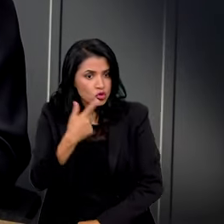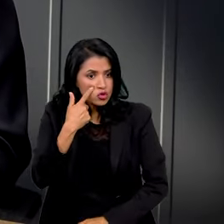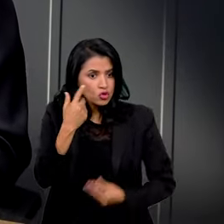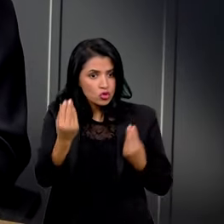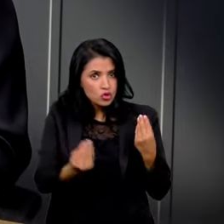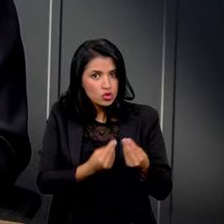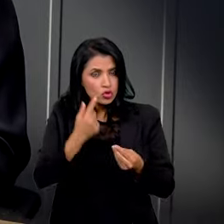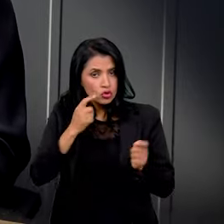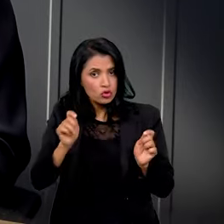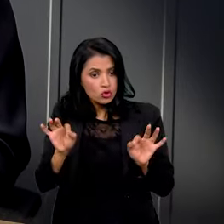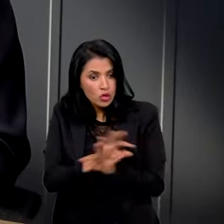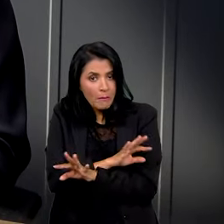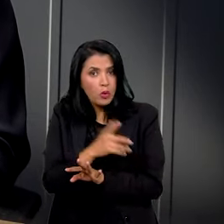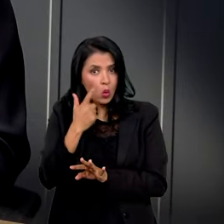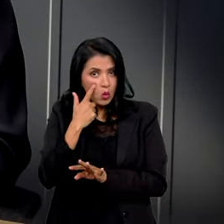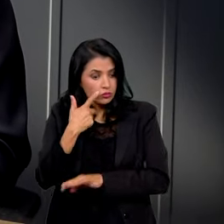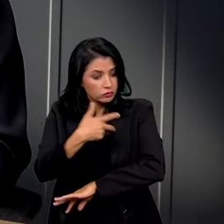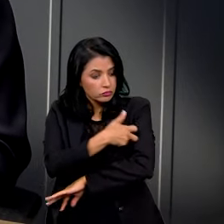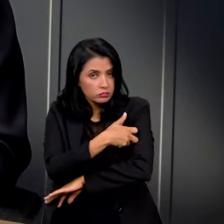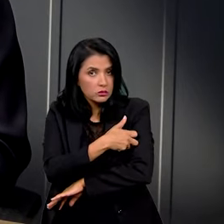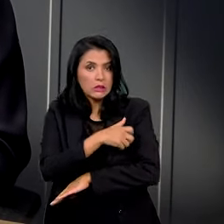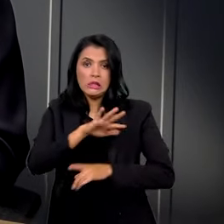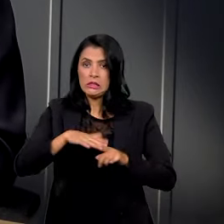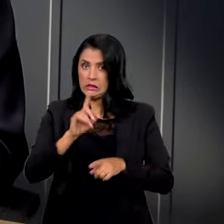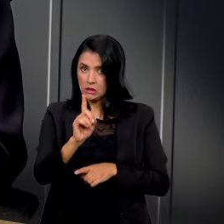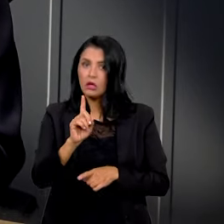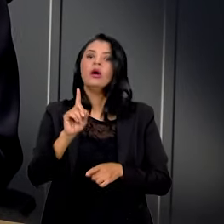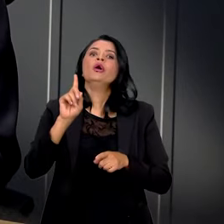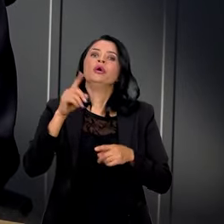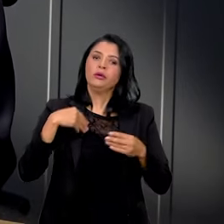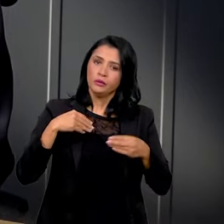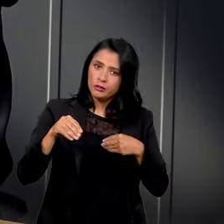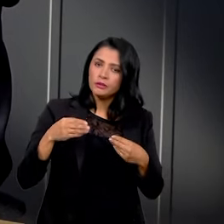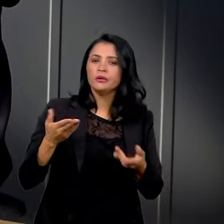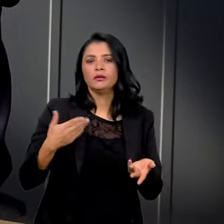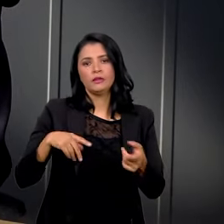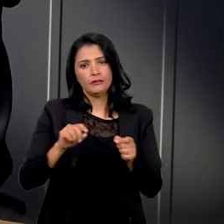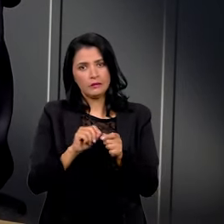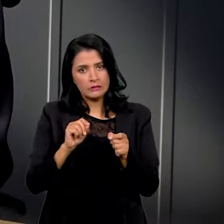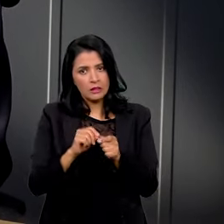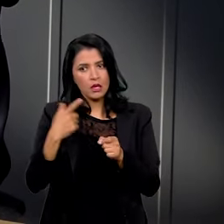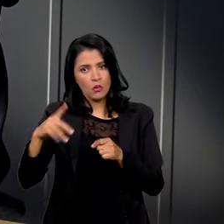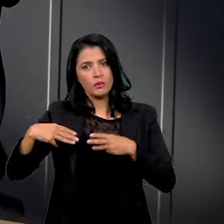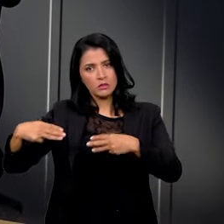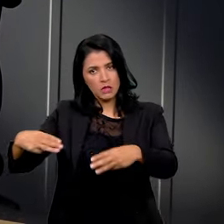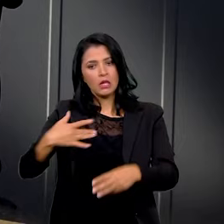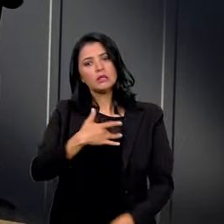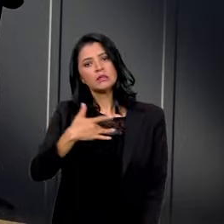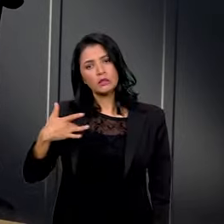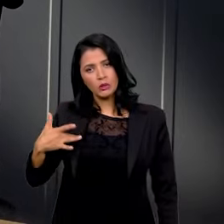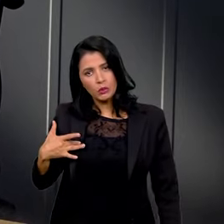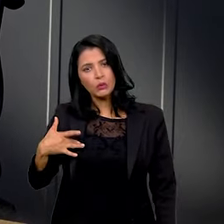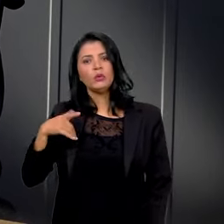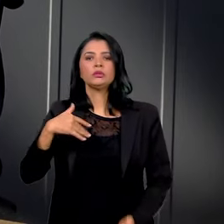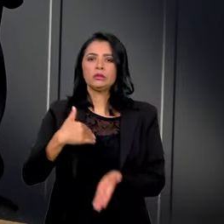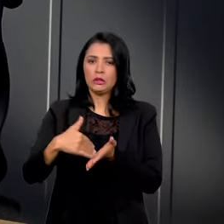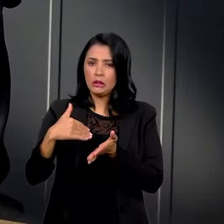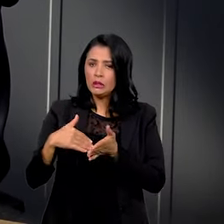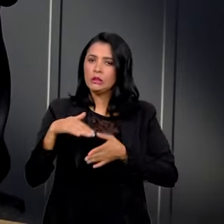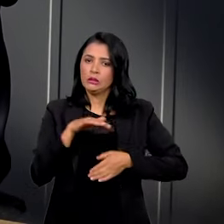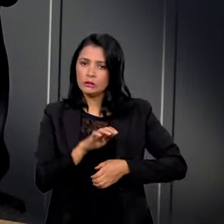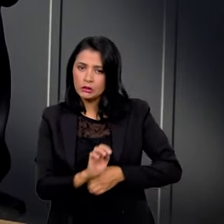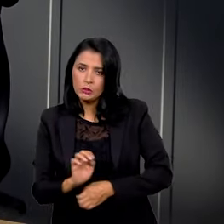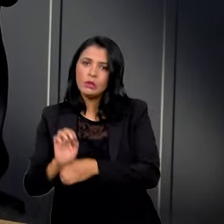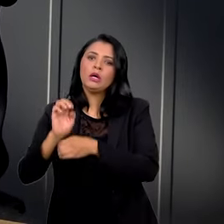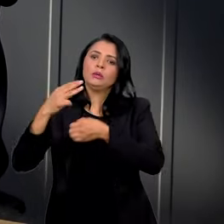ess se esses profissionais estão com a suas com a sua vacinação em dia se não tiver a gente vai fazer toda uma articulação inclusive ficou contando com o Ministério da Saúde com as